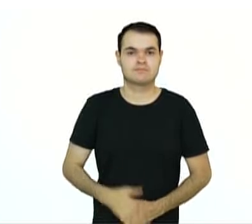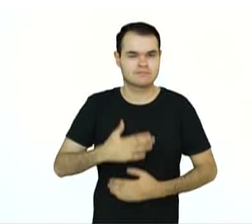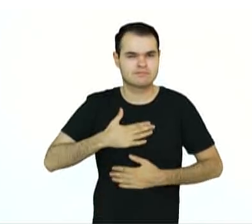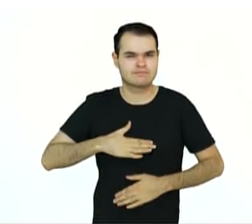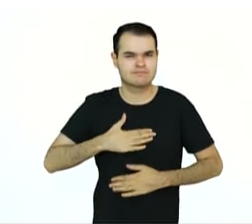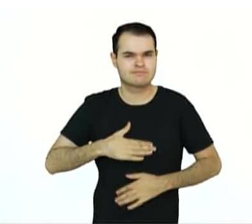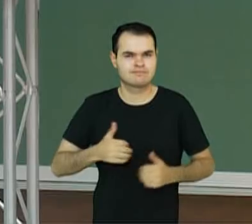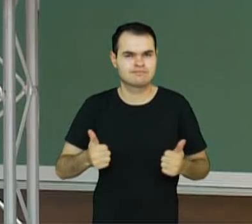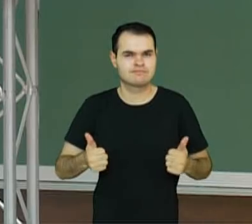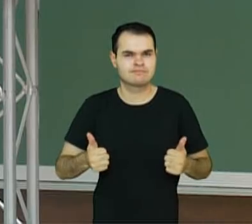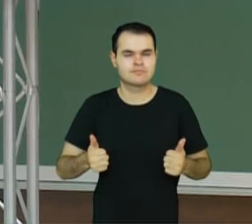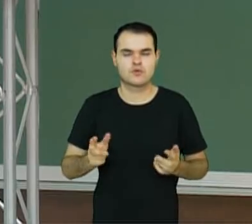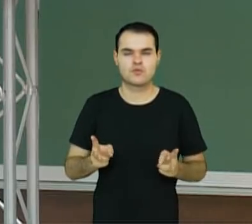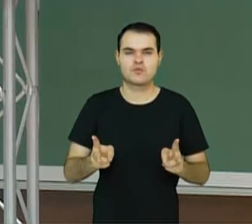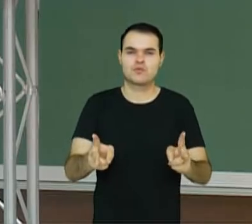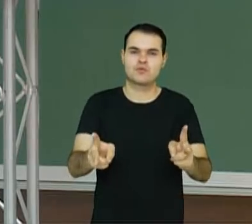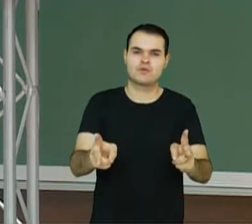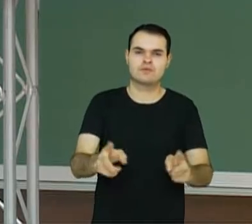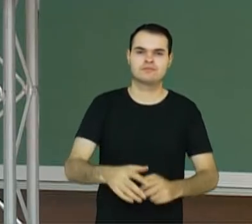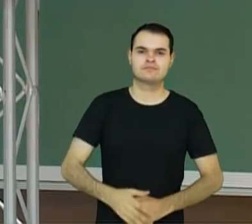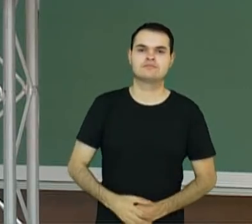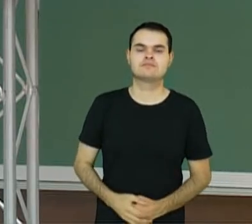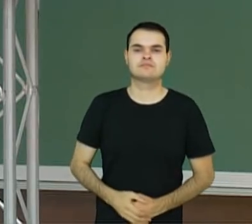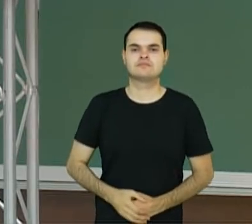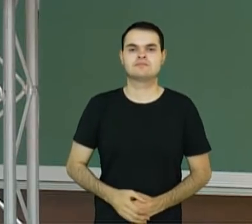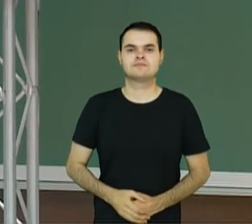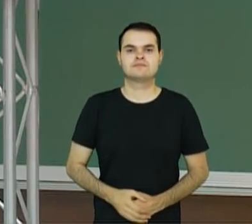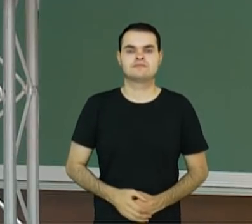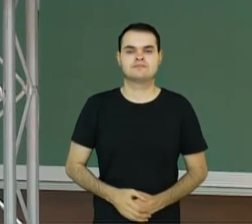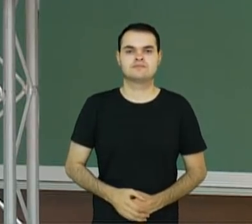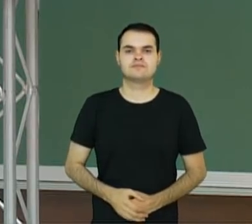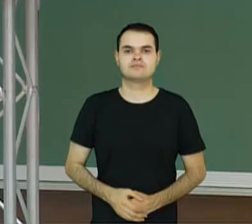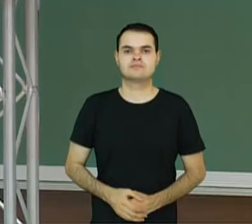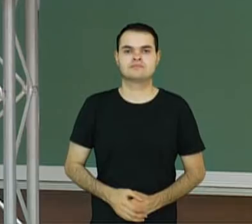Tranquilo? Vamos continuando, então.